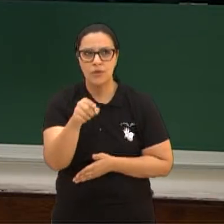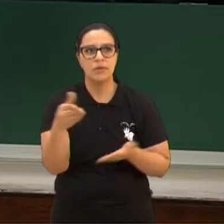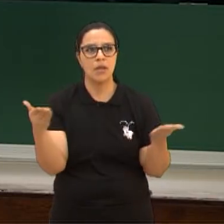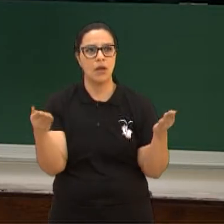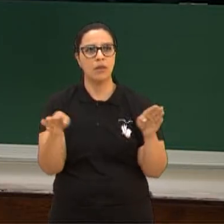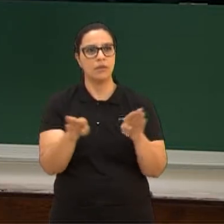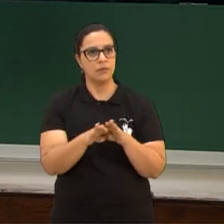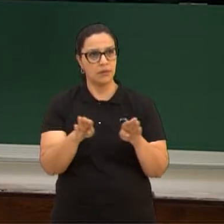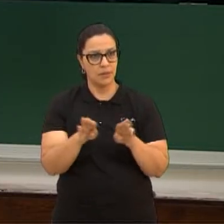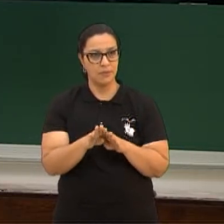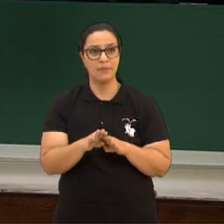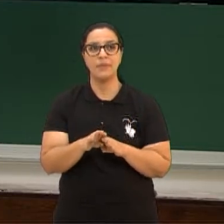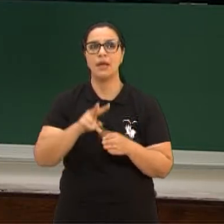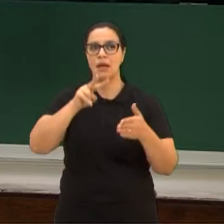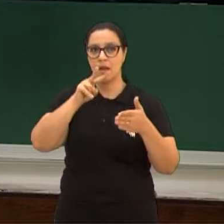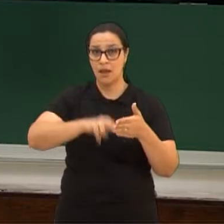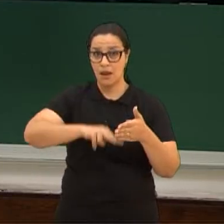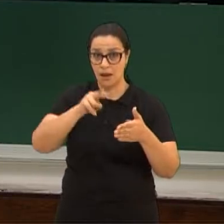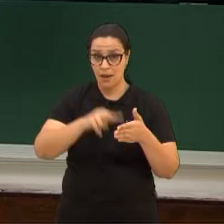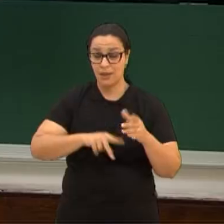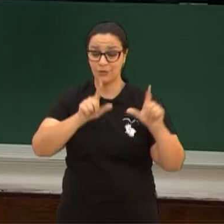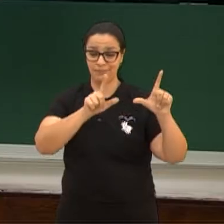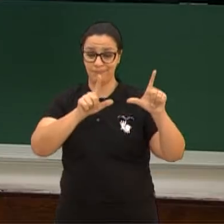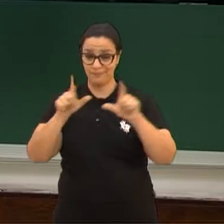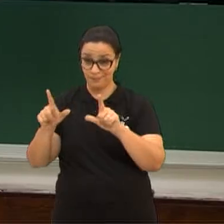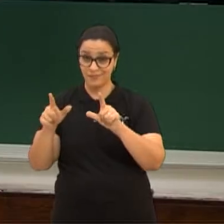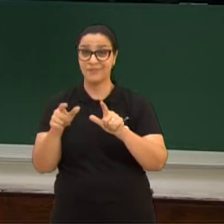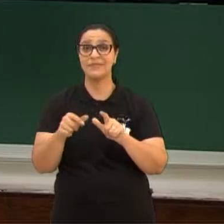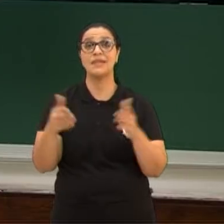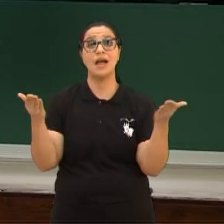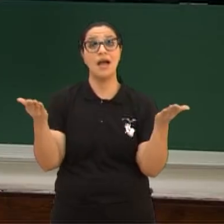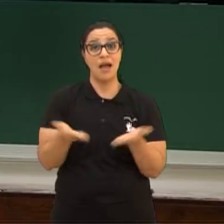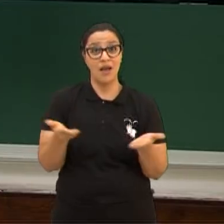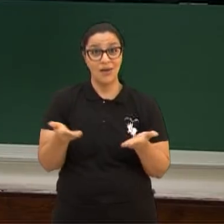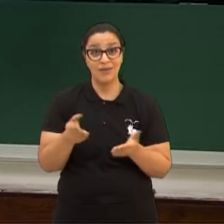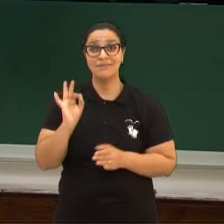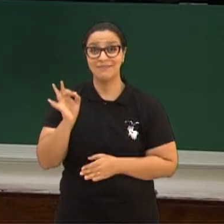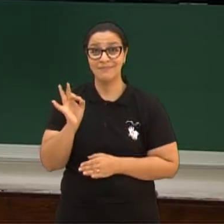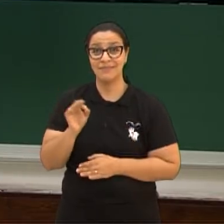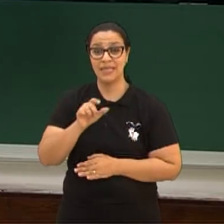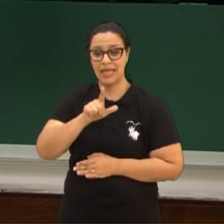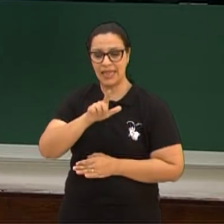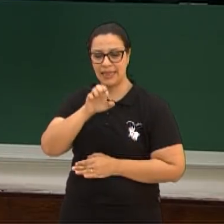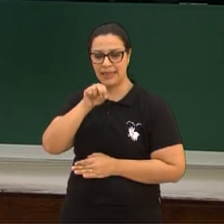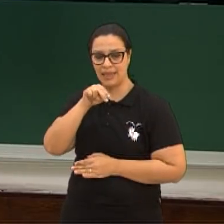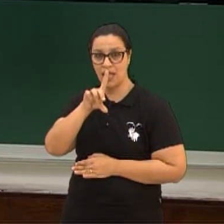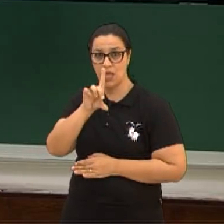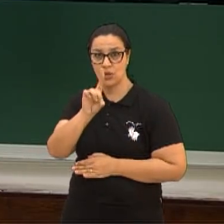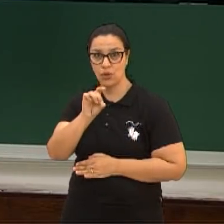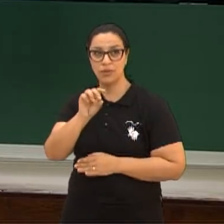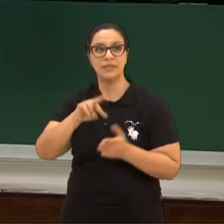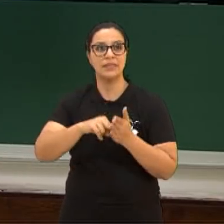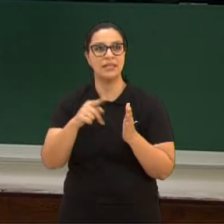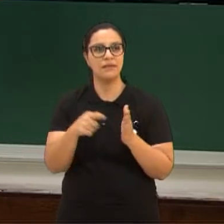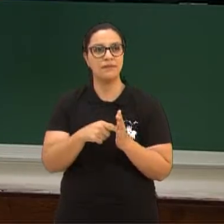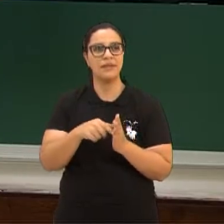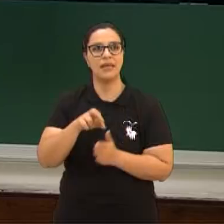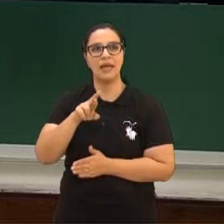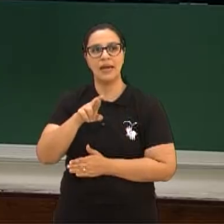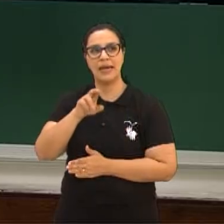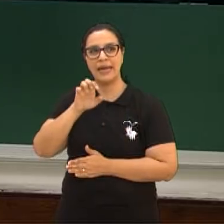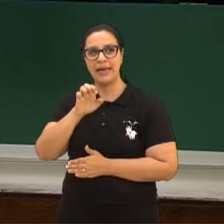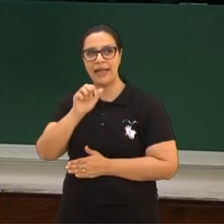reading comic strips now. Você está lendo as comic strips agora, junto com a